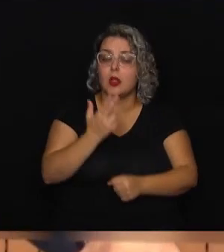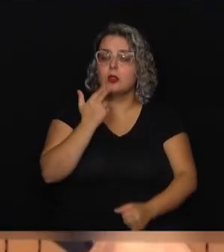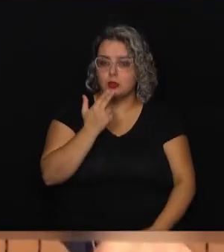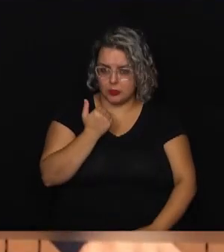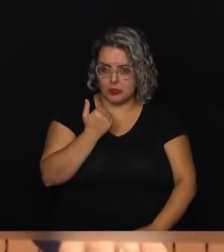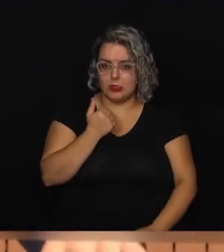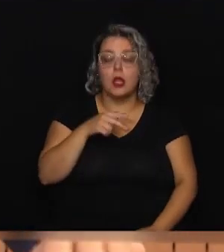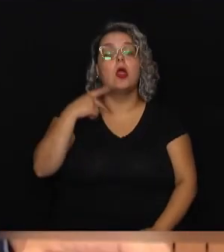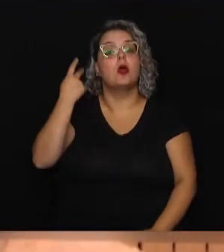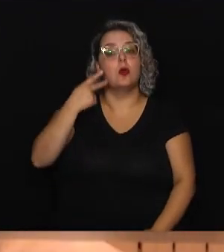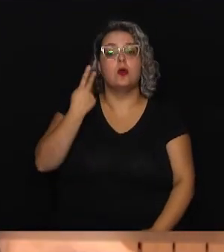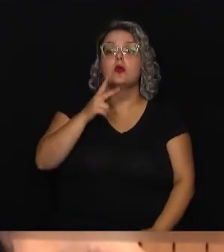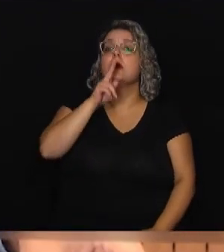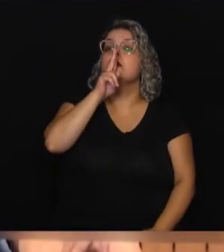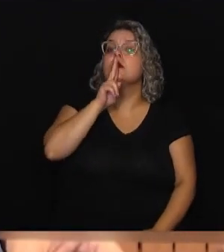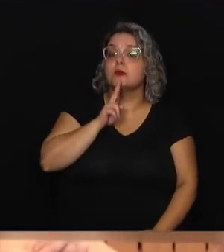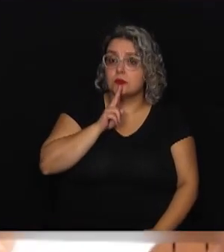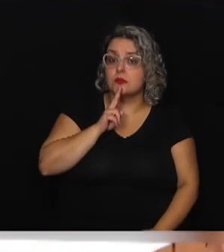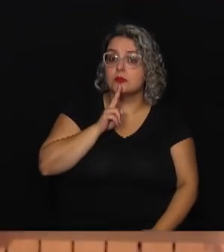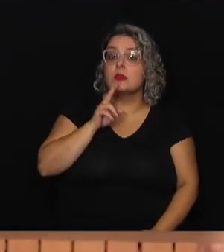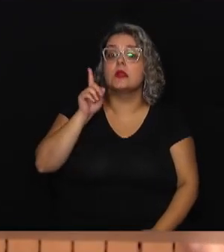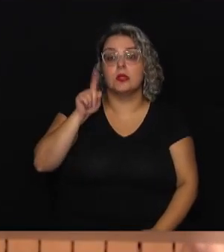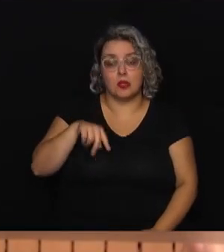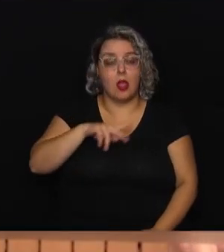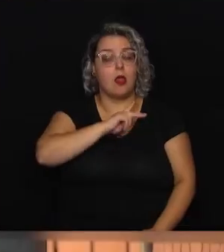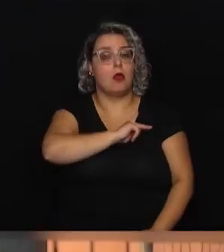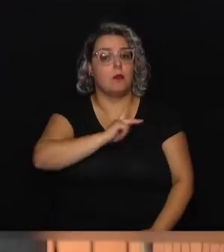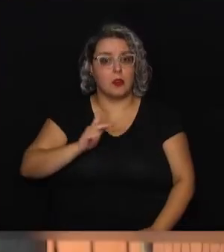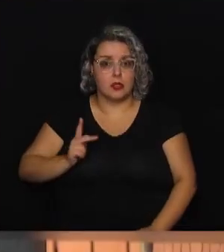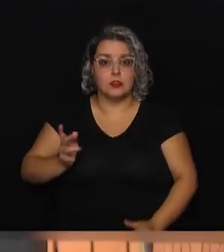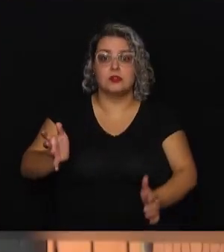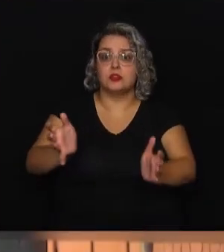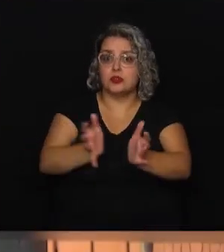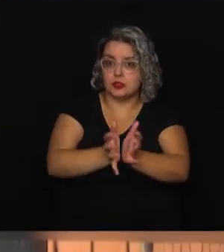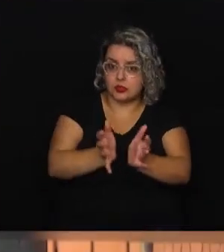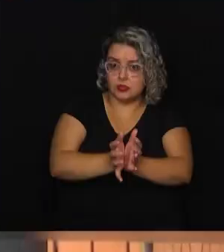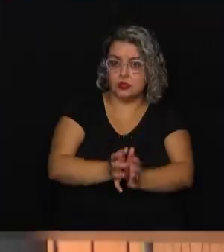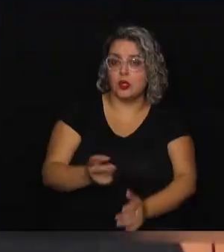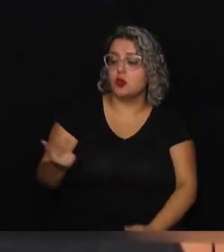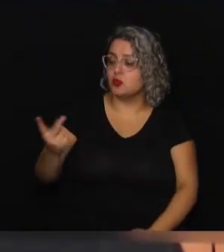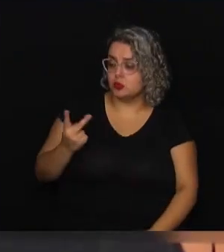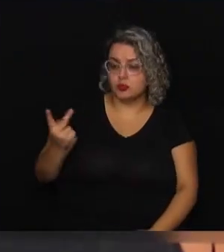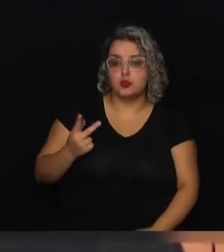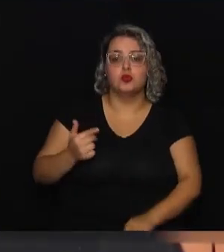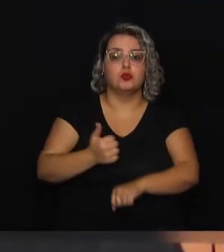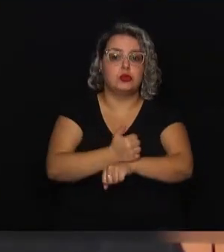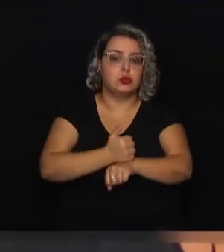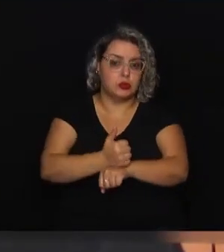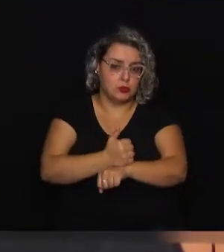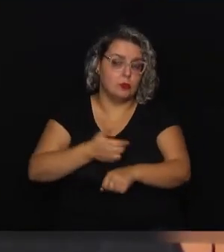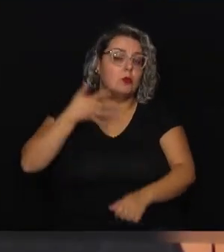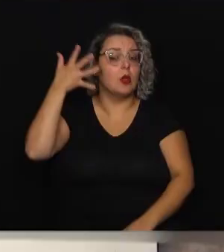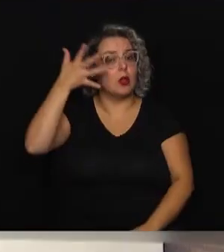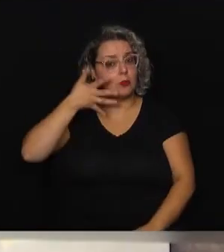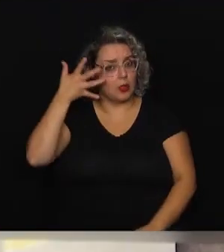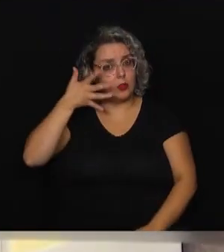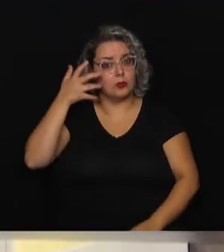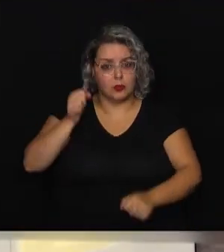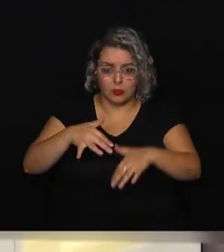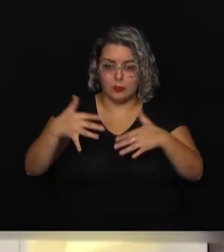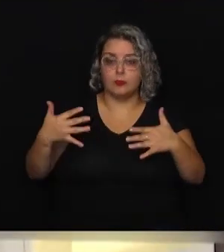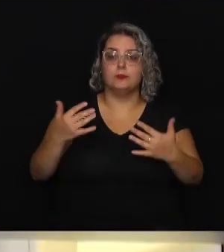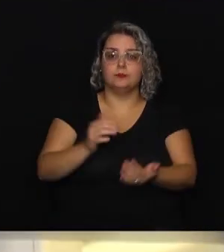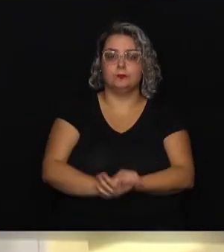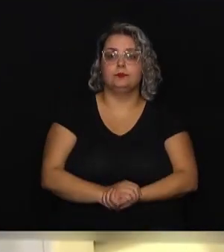O vereador Nelson Osseri, que é presidente do colegiado, convidou 2 profissionais para uma palestra no plenário.